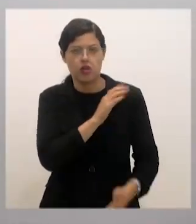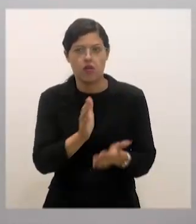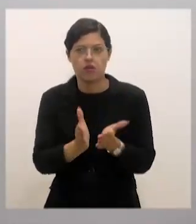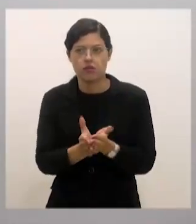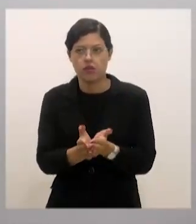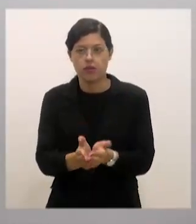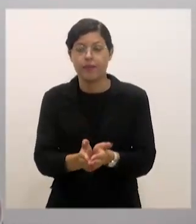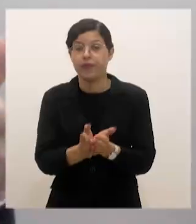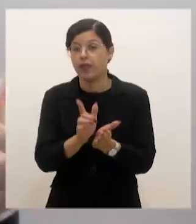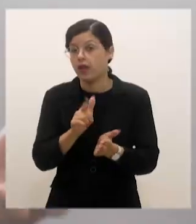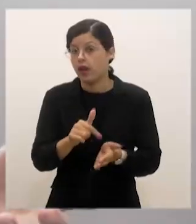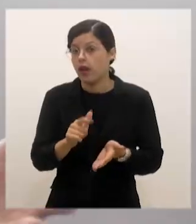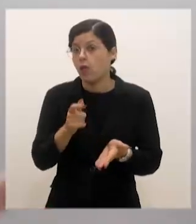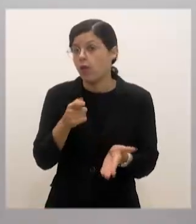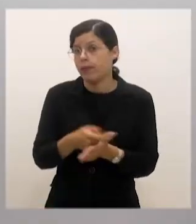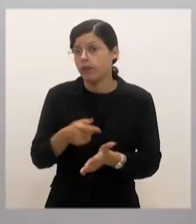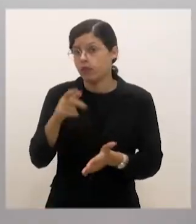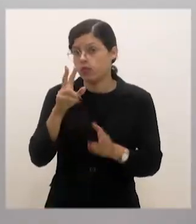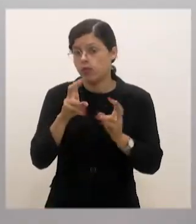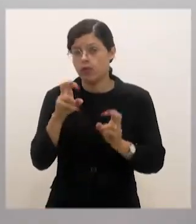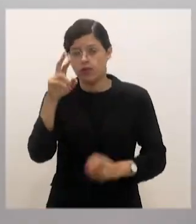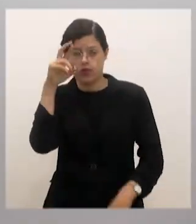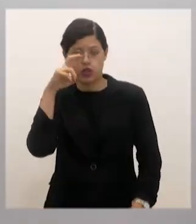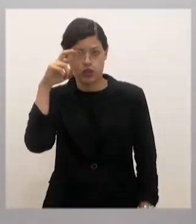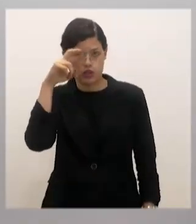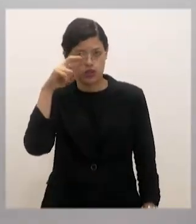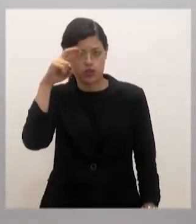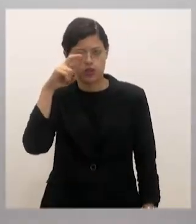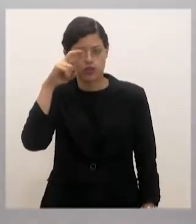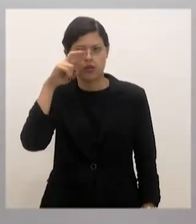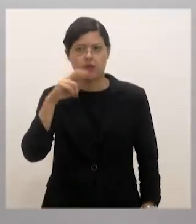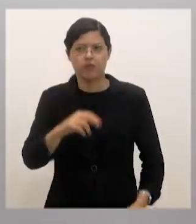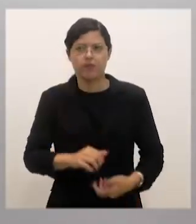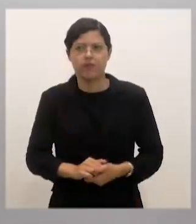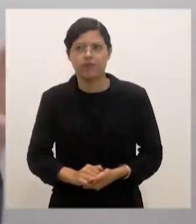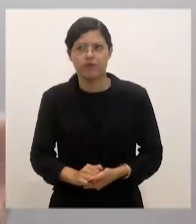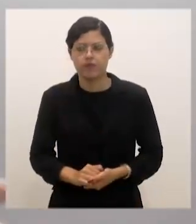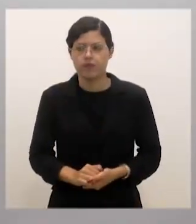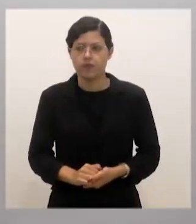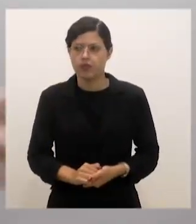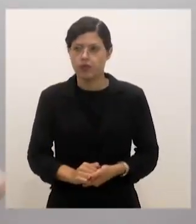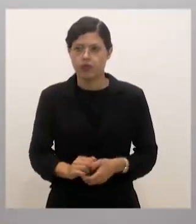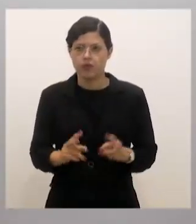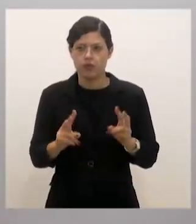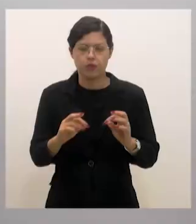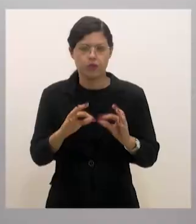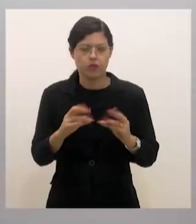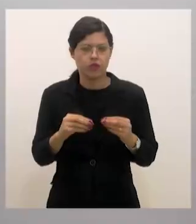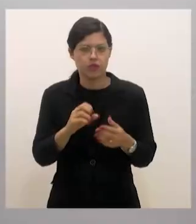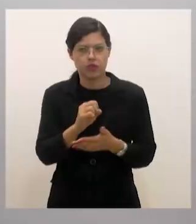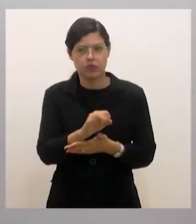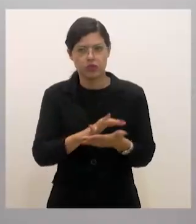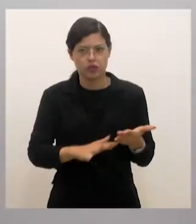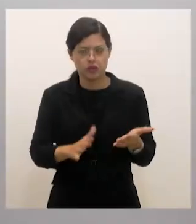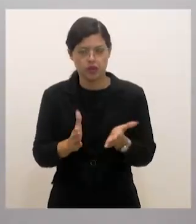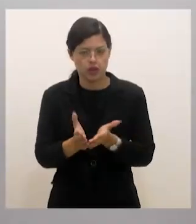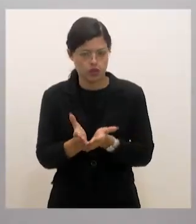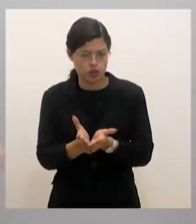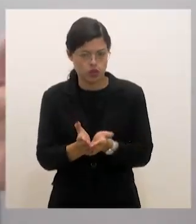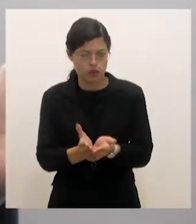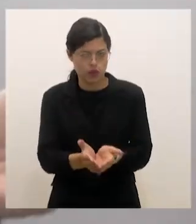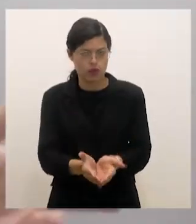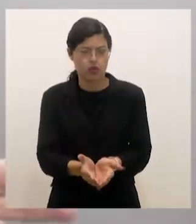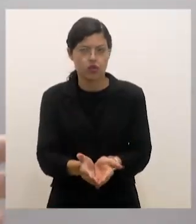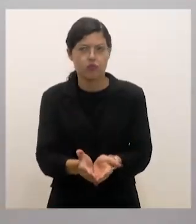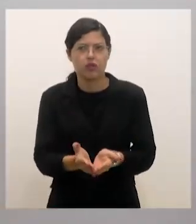de fiscalização, né, exatamente sobre todas as atividades marítimas